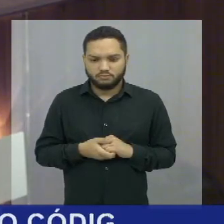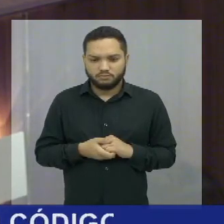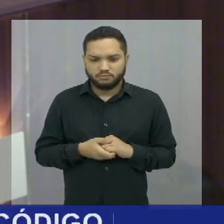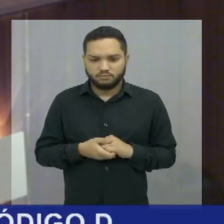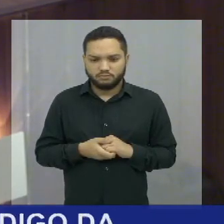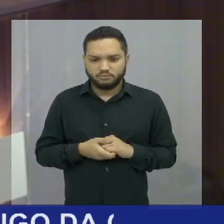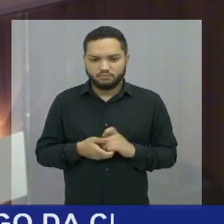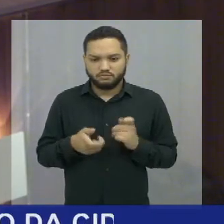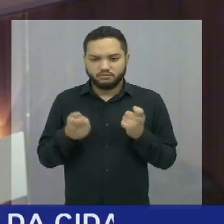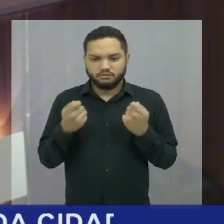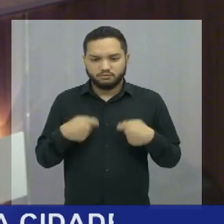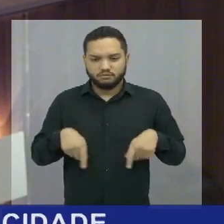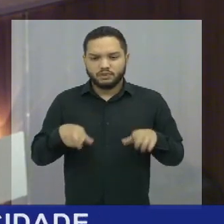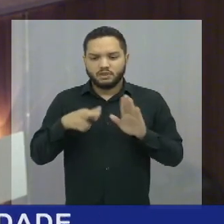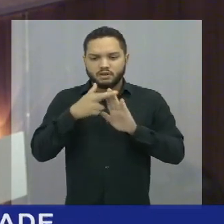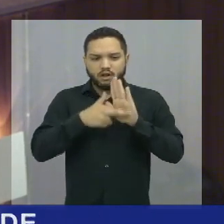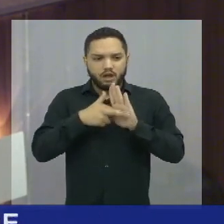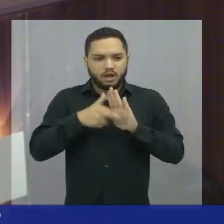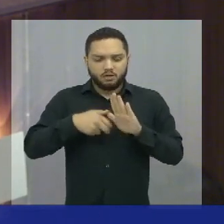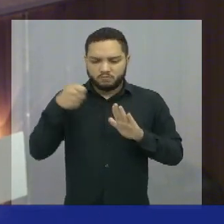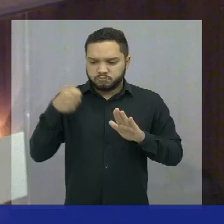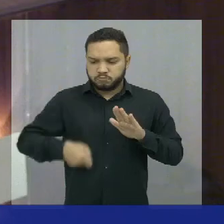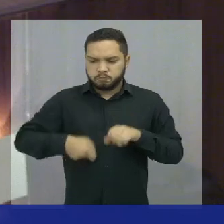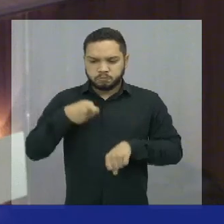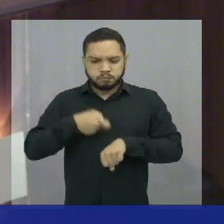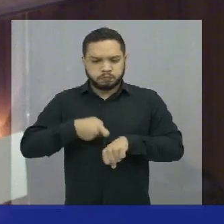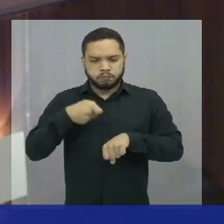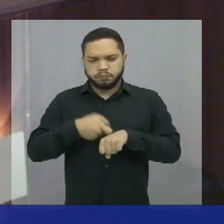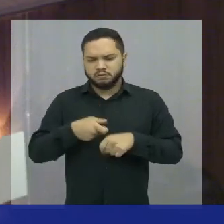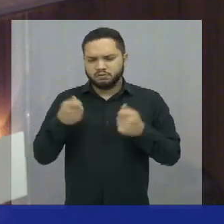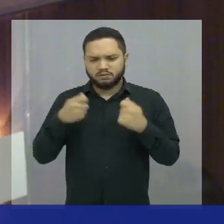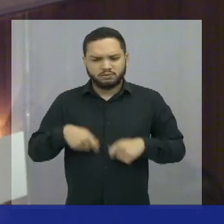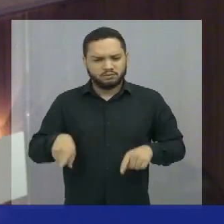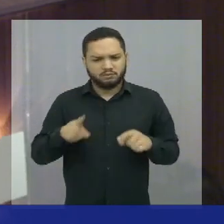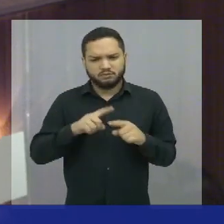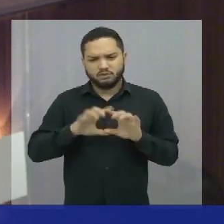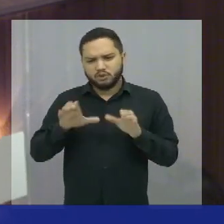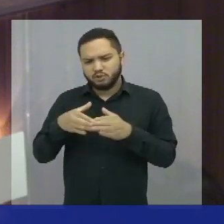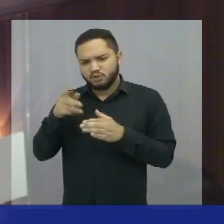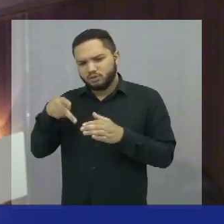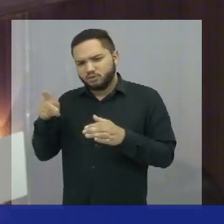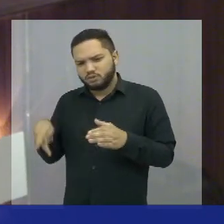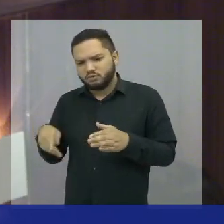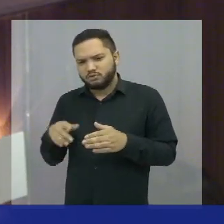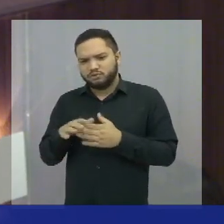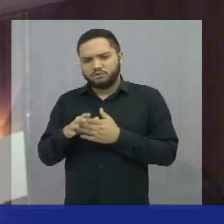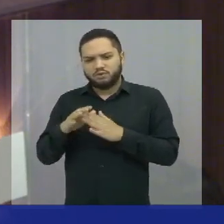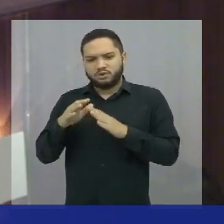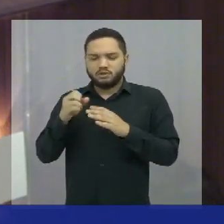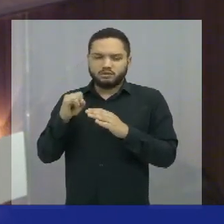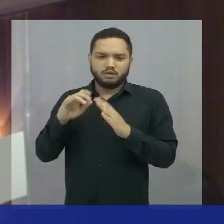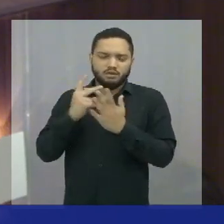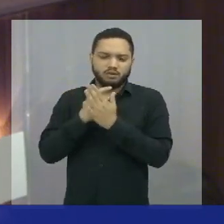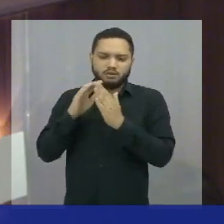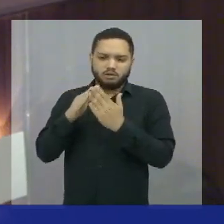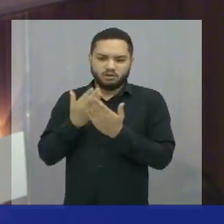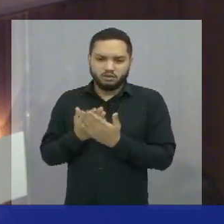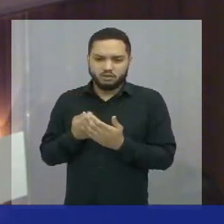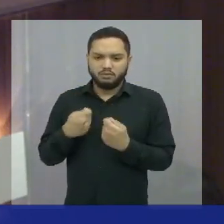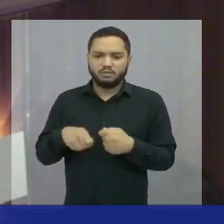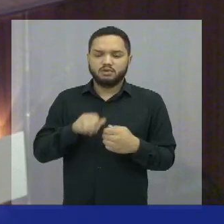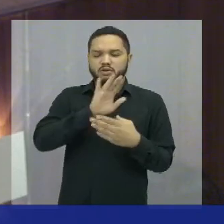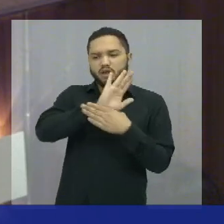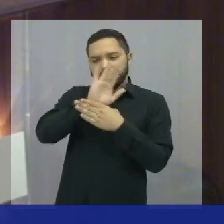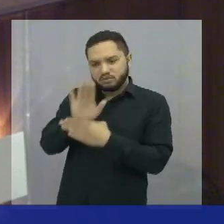ter medidas pesadas, repressivas, para um educador ajeitar a escola dele. Ele precisa de mão no ombro